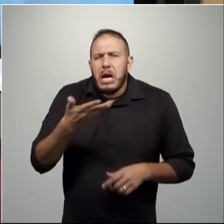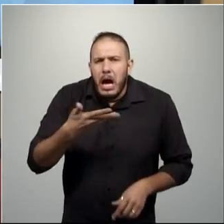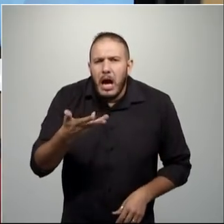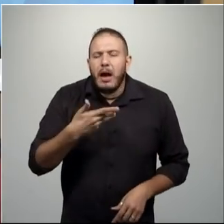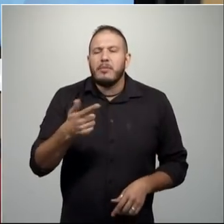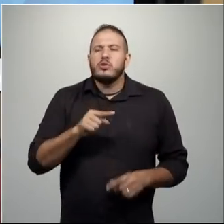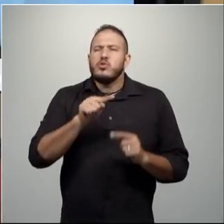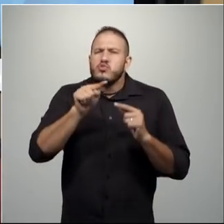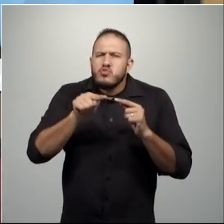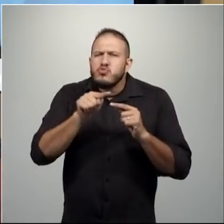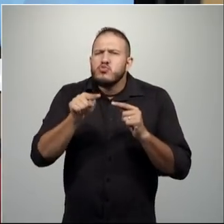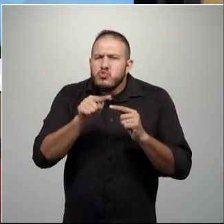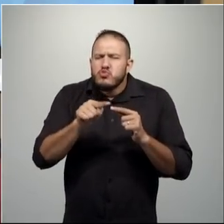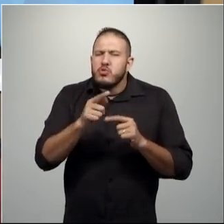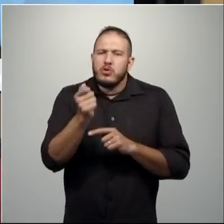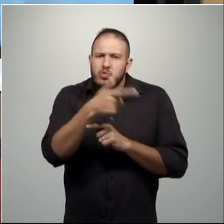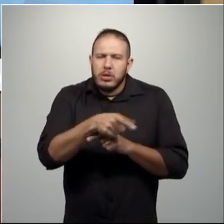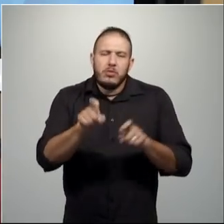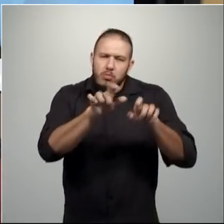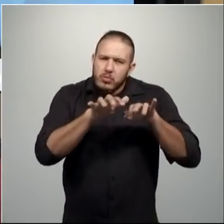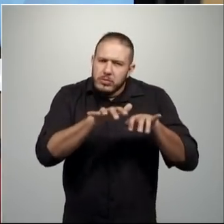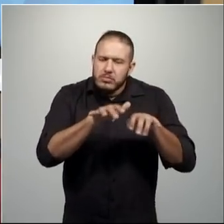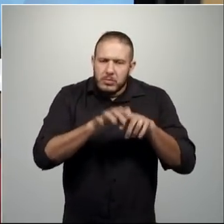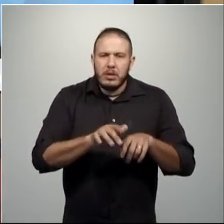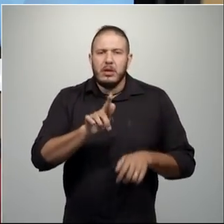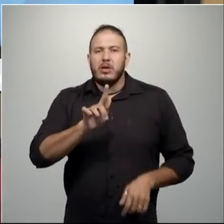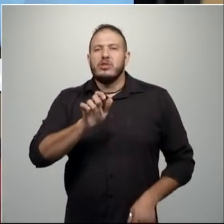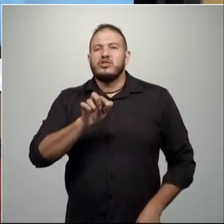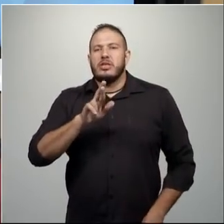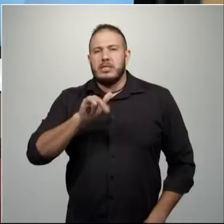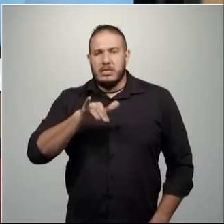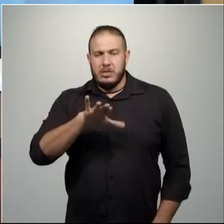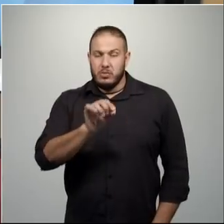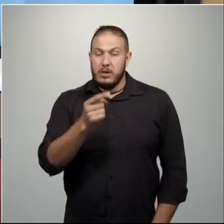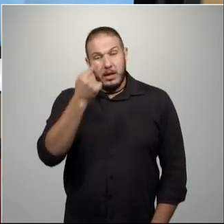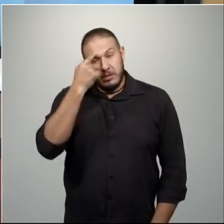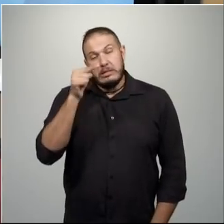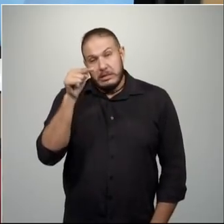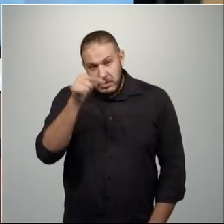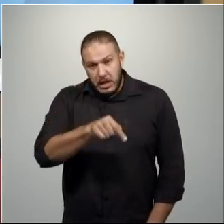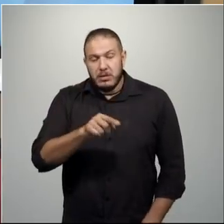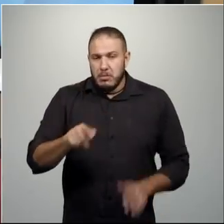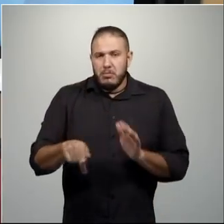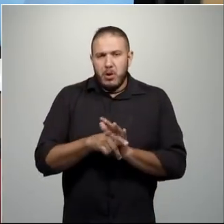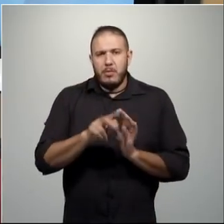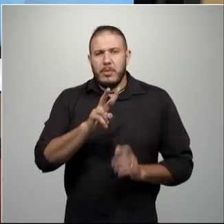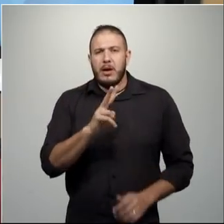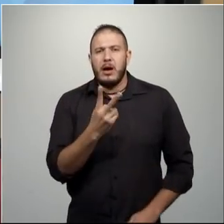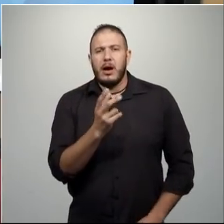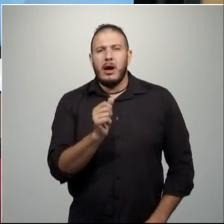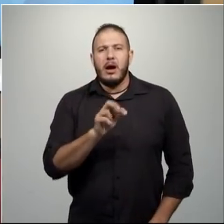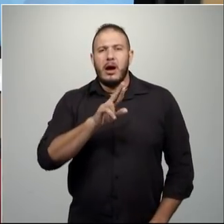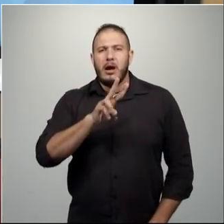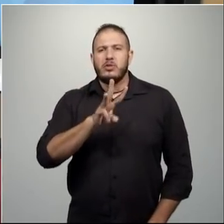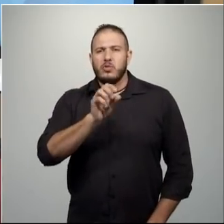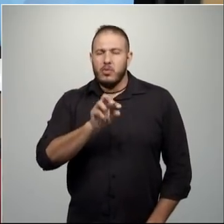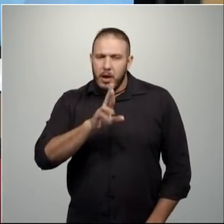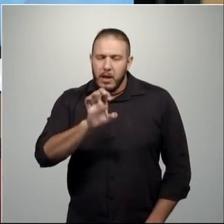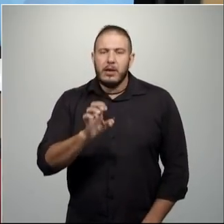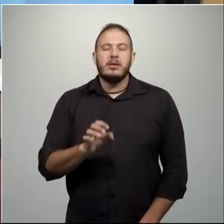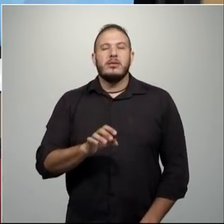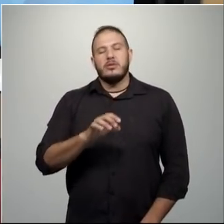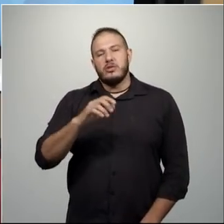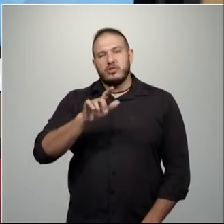do computador um processador genérico então essa é a idéia dos hardwares que são usados hoje gpu se esx